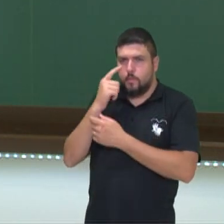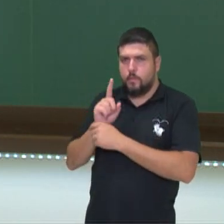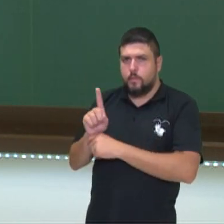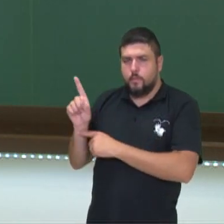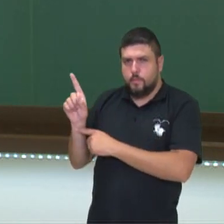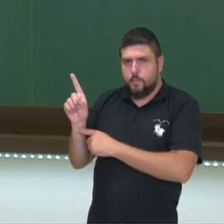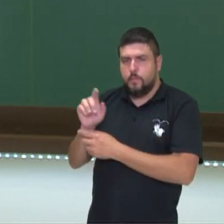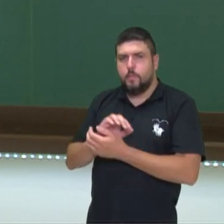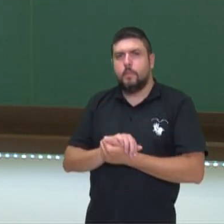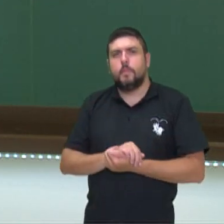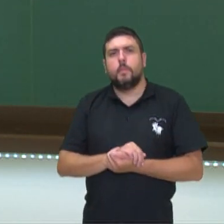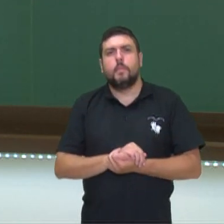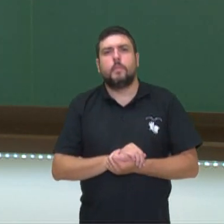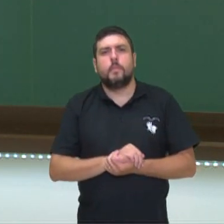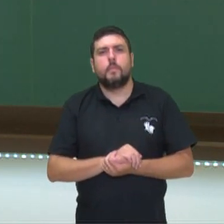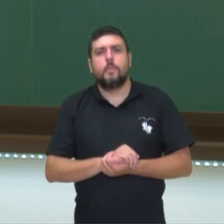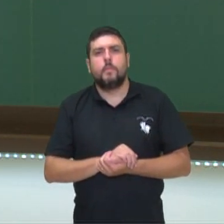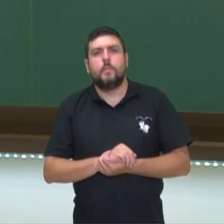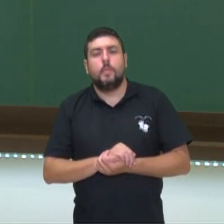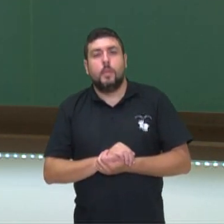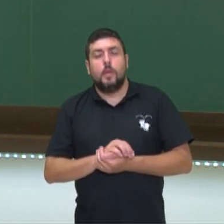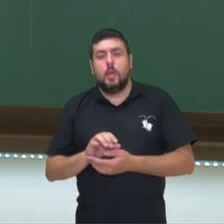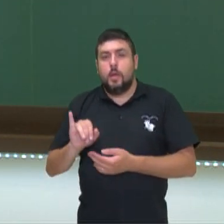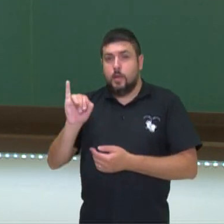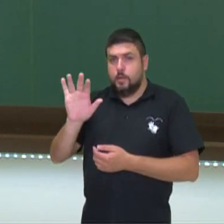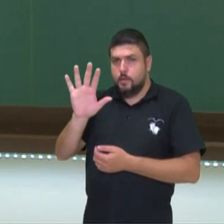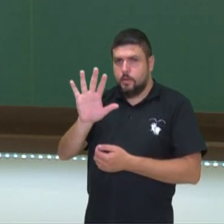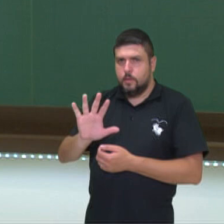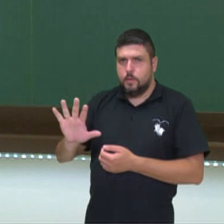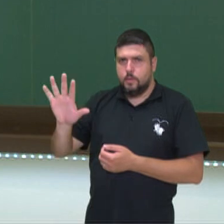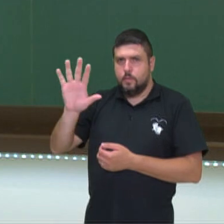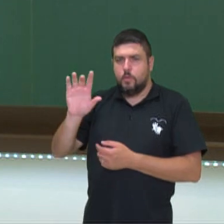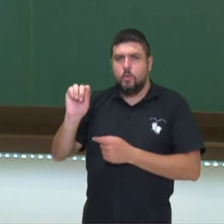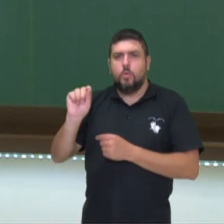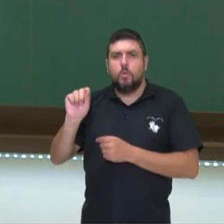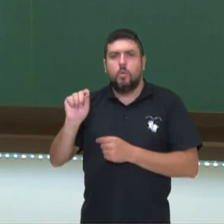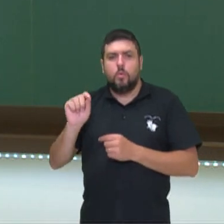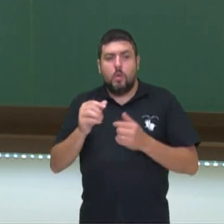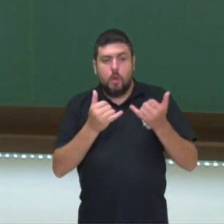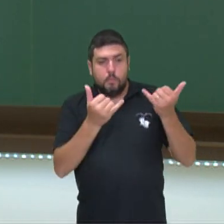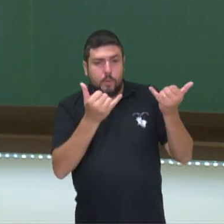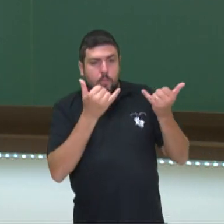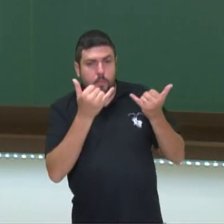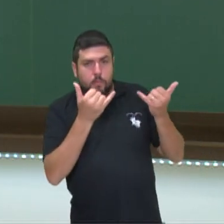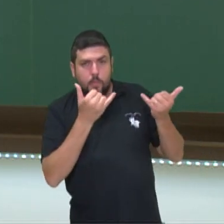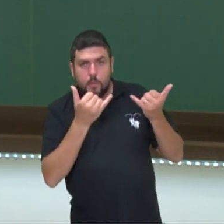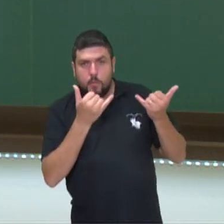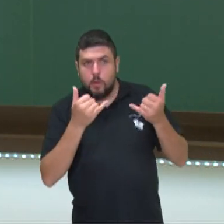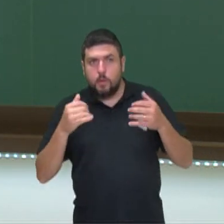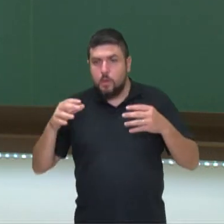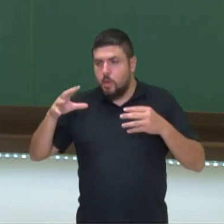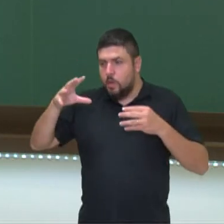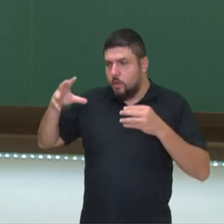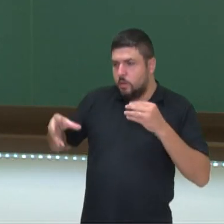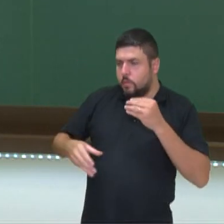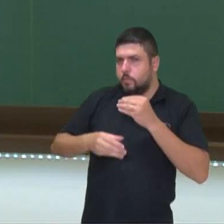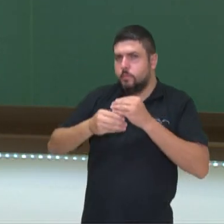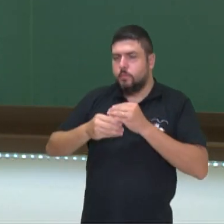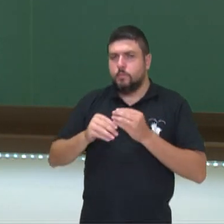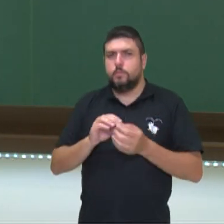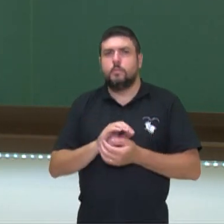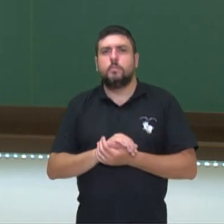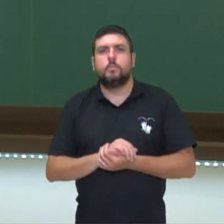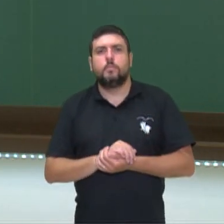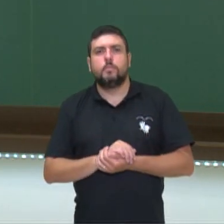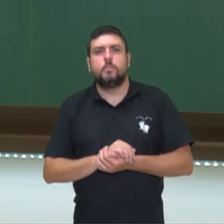Uma ilustração que complementa a informação. que ajuda na informação.